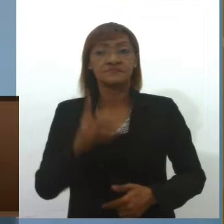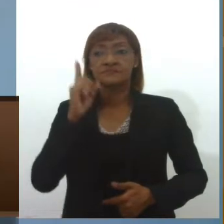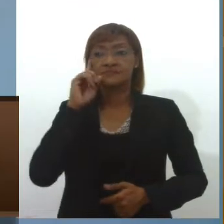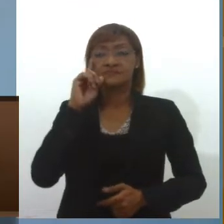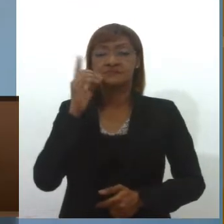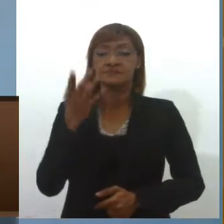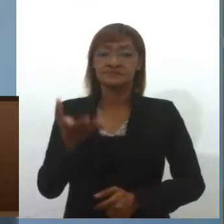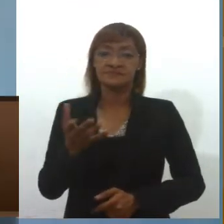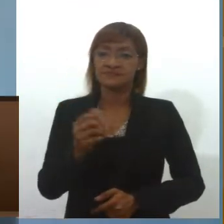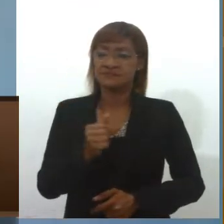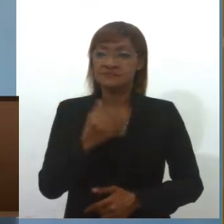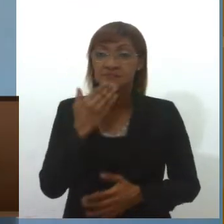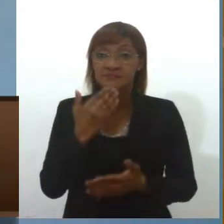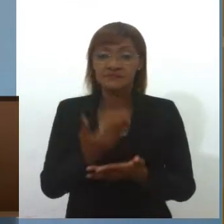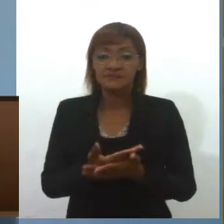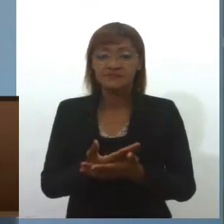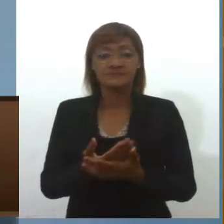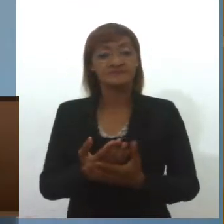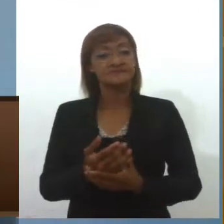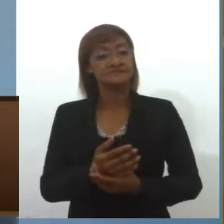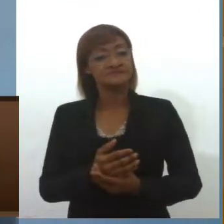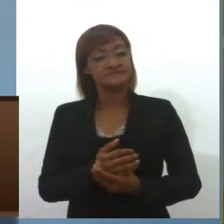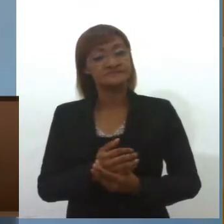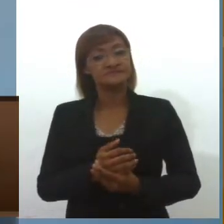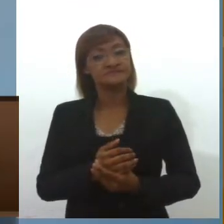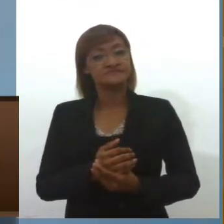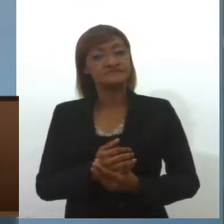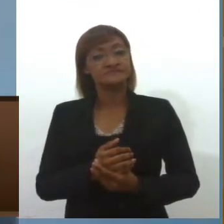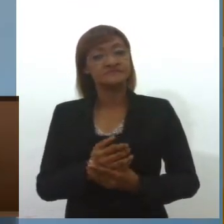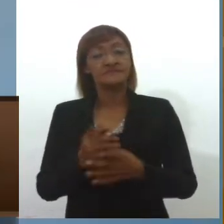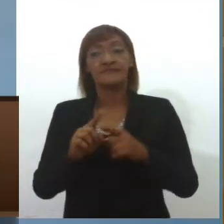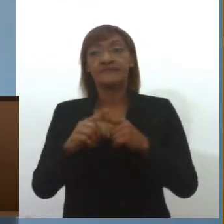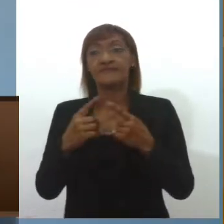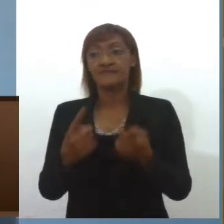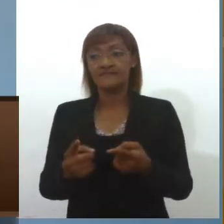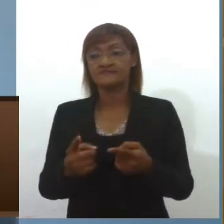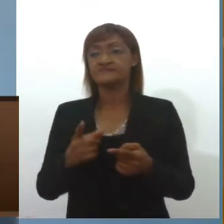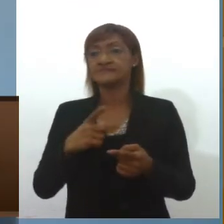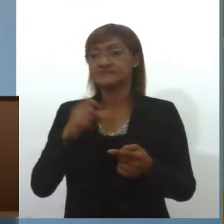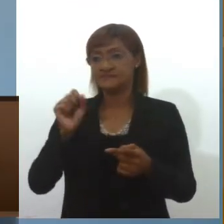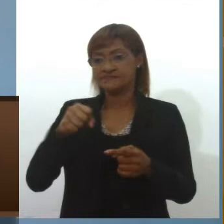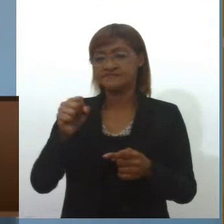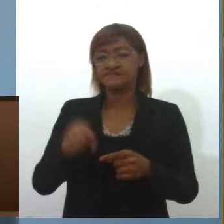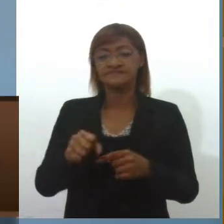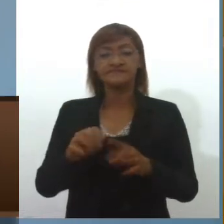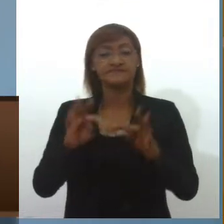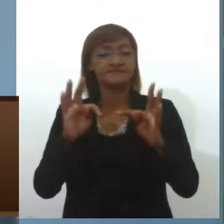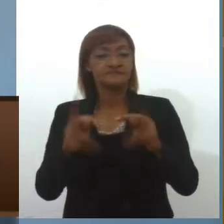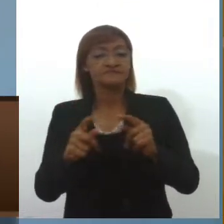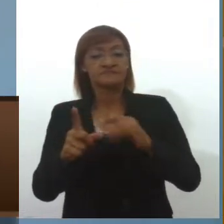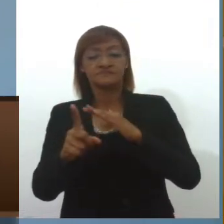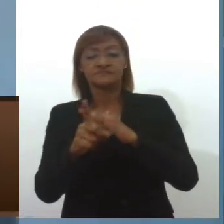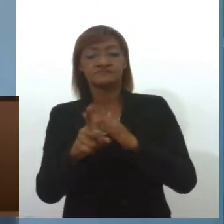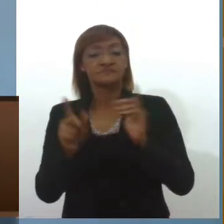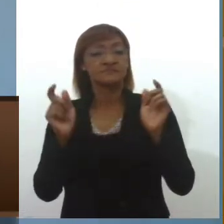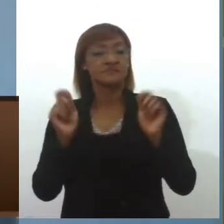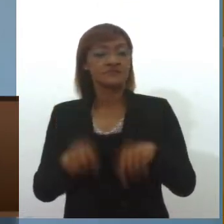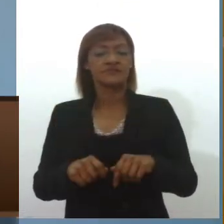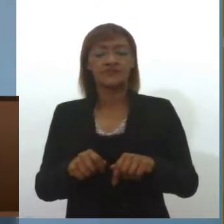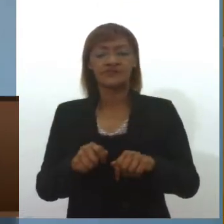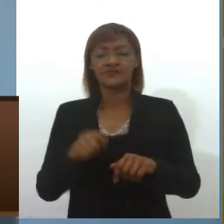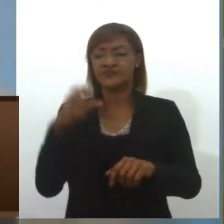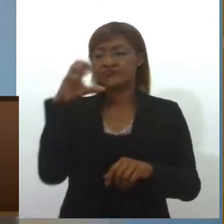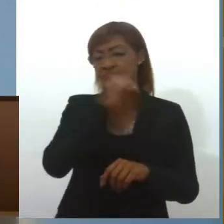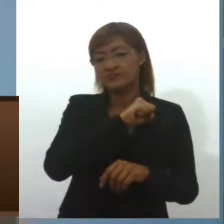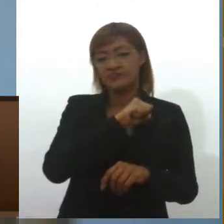coisa inacreditável. Mas, enfim, então esses choques de custo fazem com que os produtores reajam muito mais velozmente,